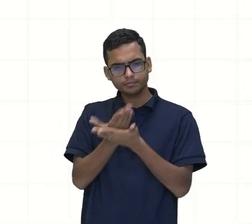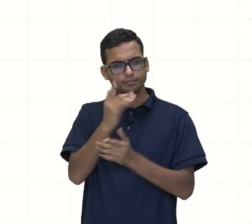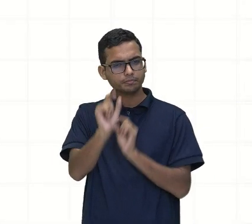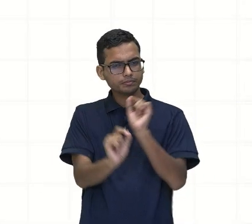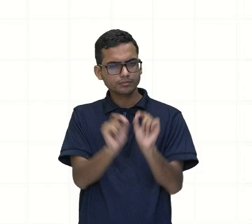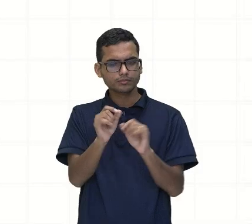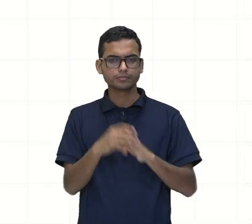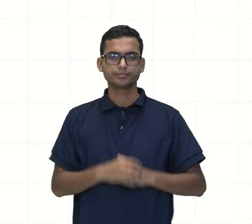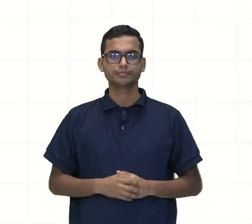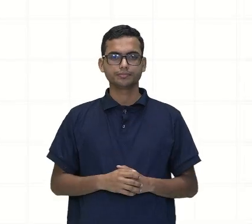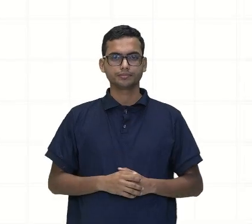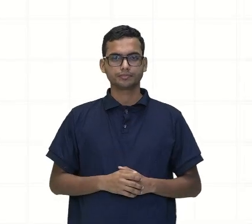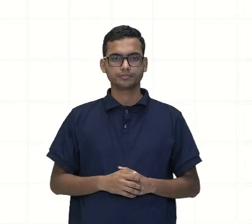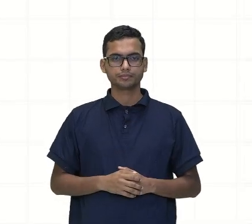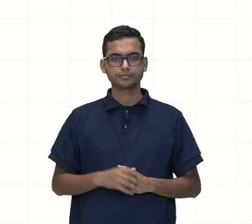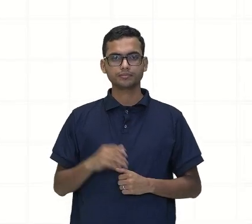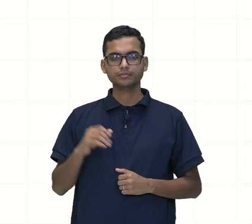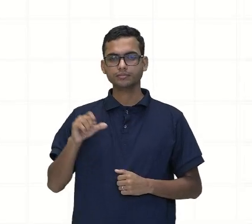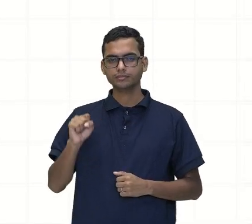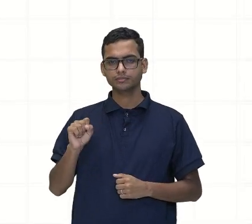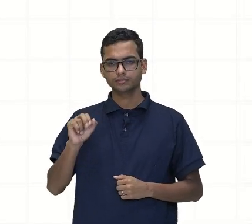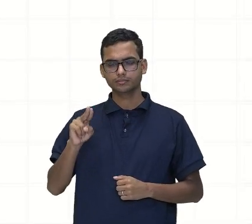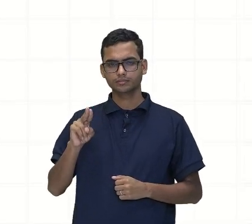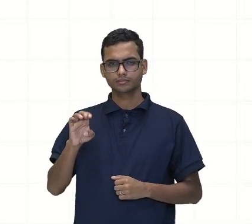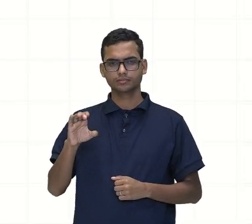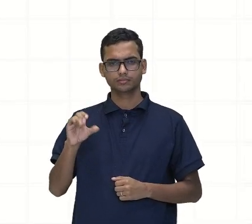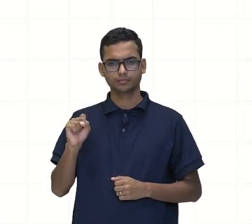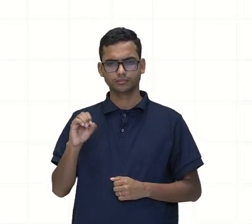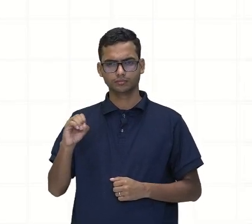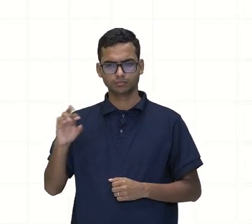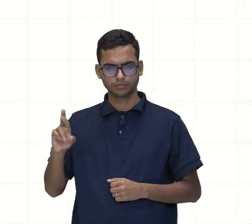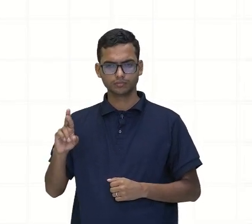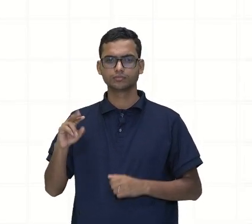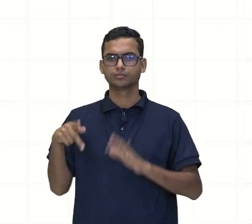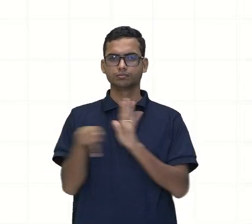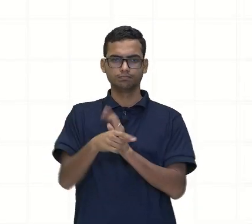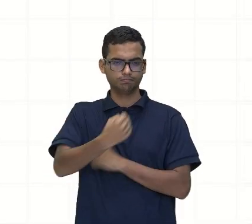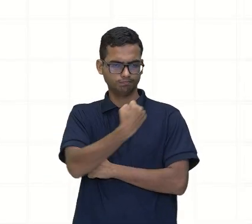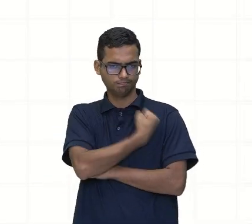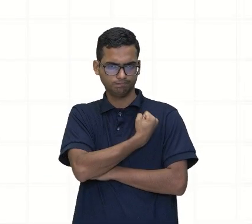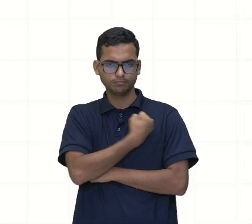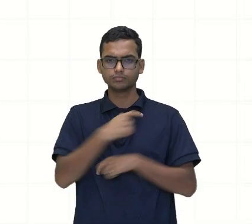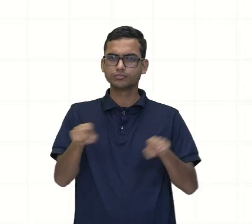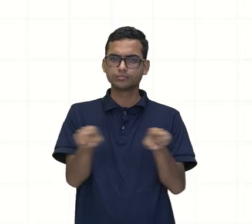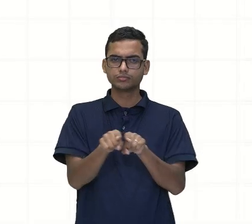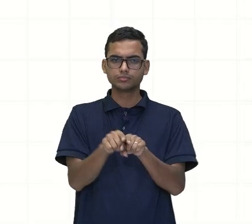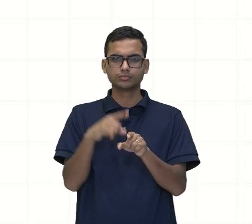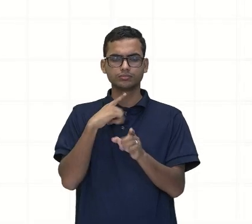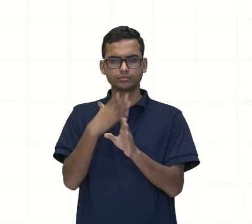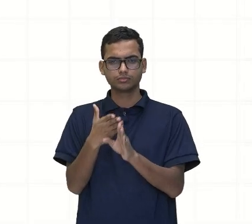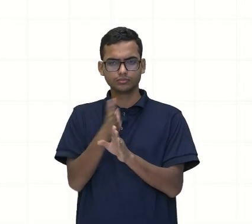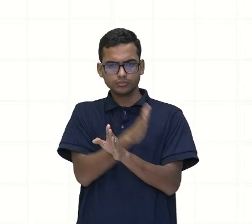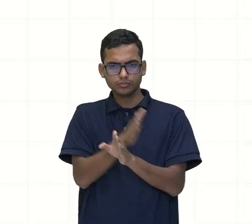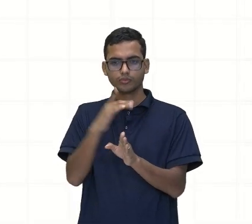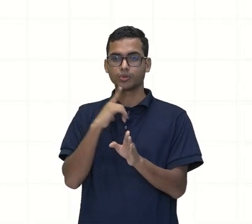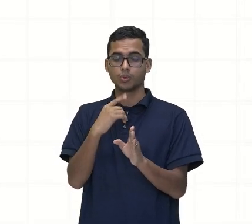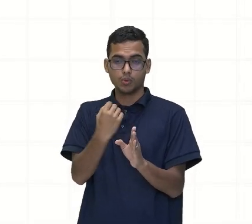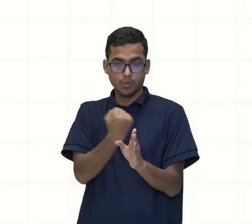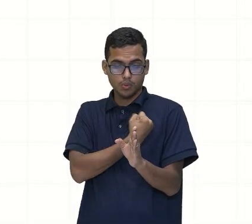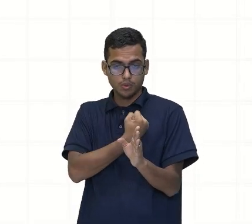sucessor. O sucessor de um número é o número que se